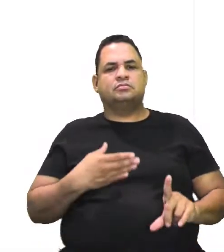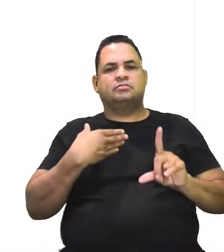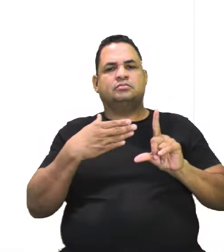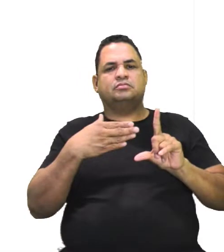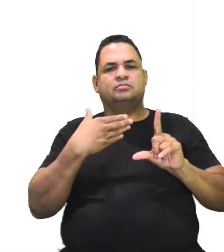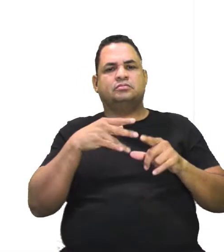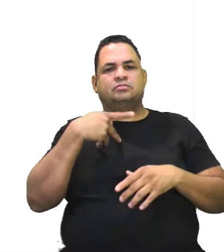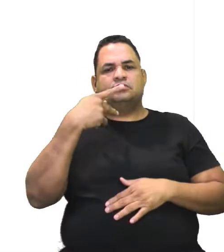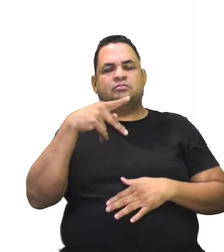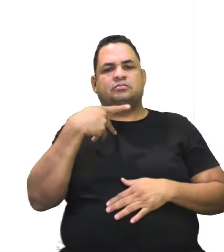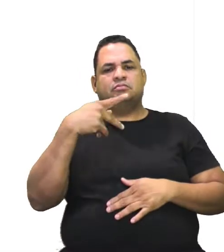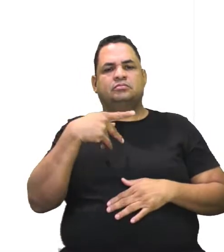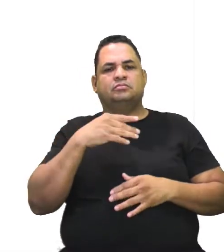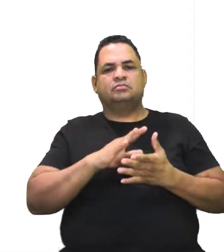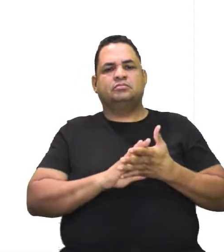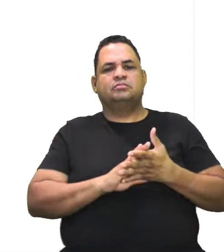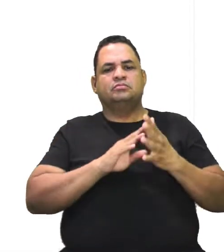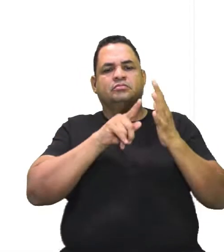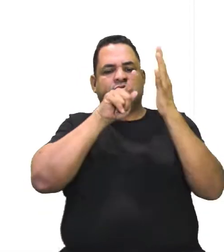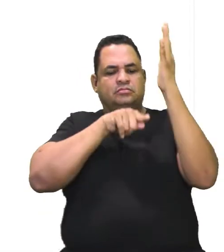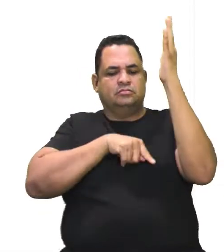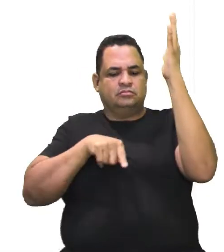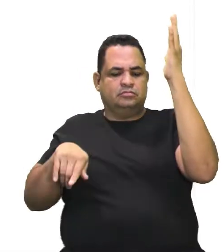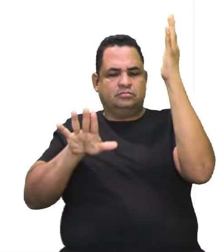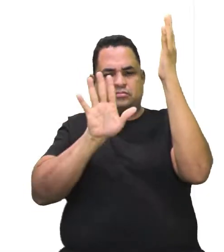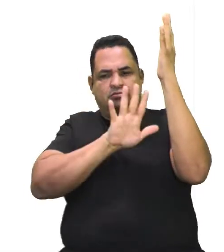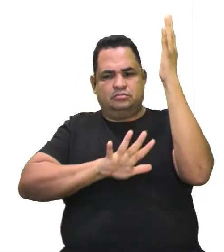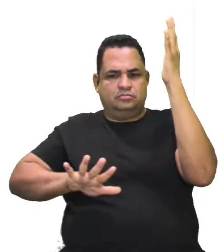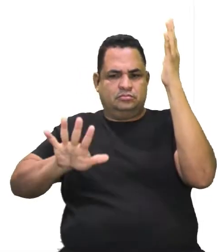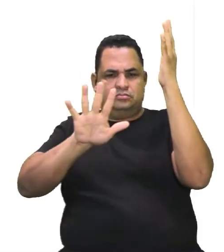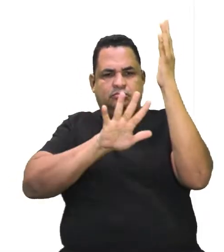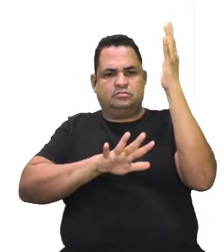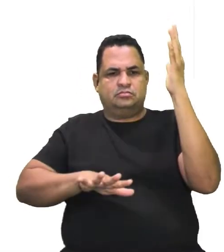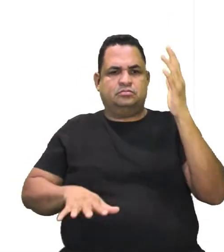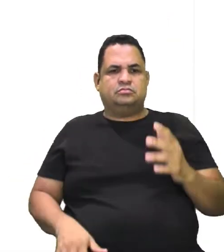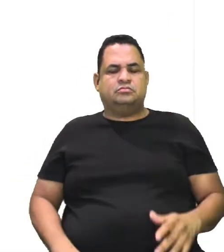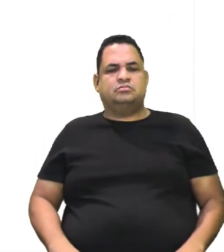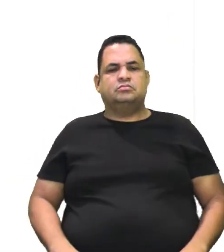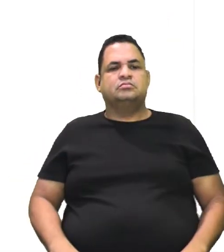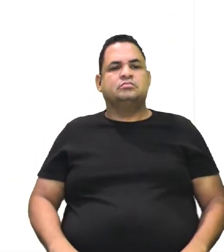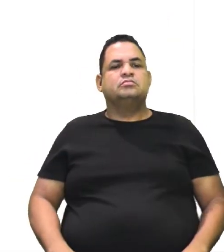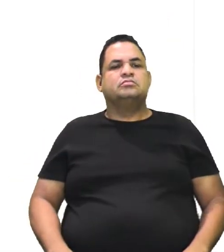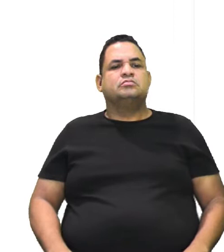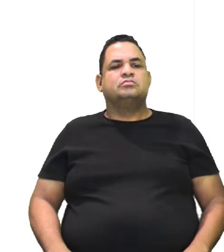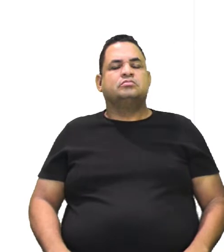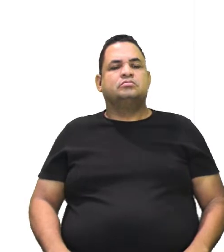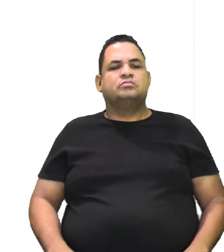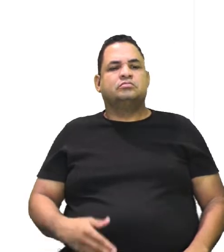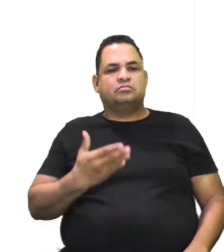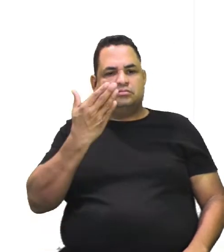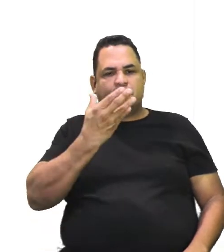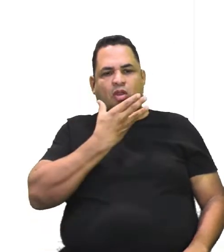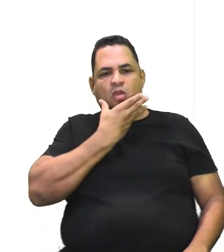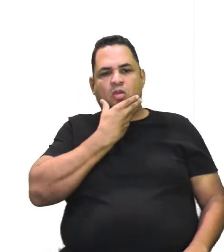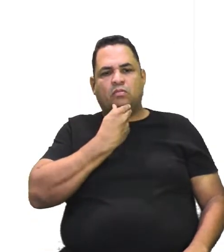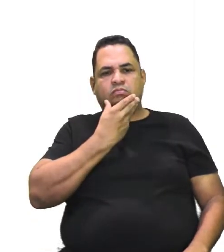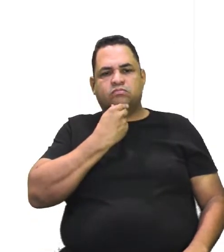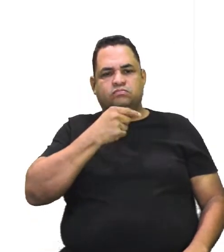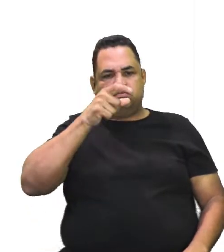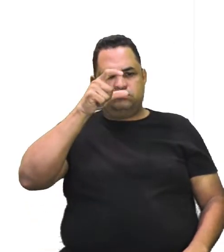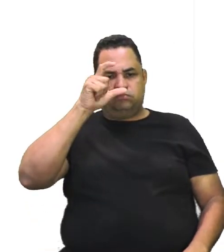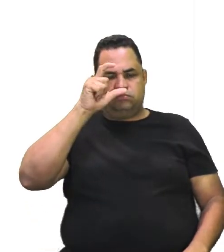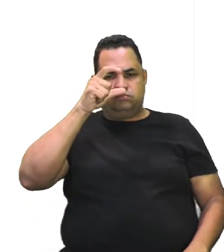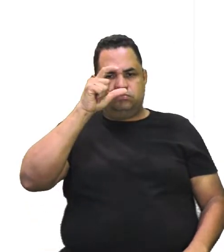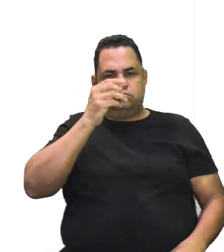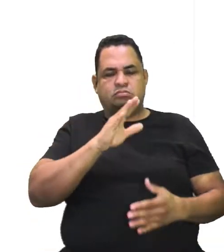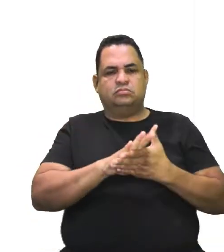slide. Falando de plano cartesiano, o nome já diz, né? René Descartes. Esse Cartes é